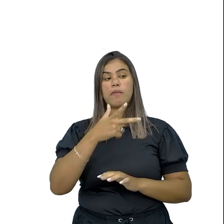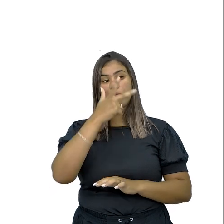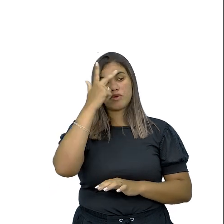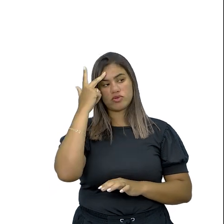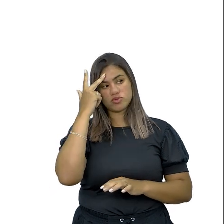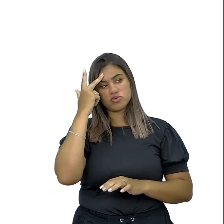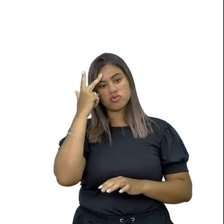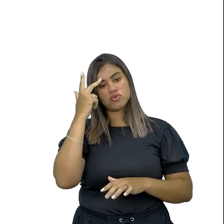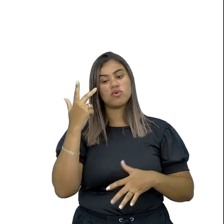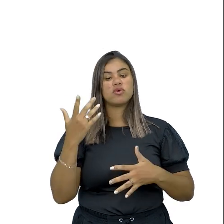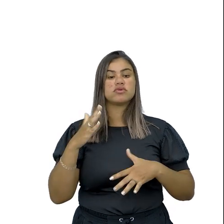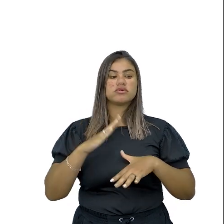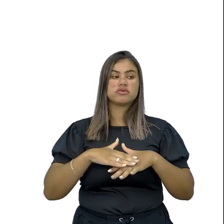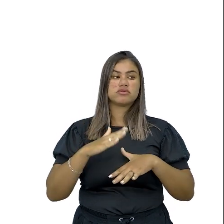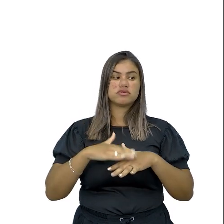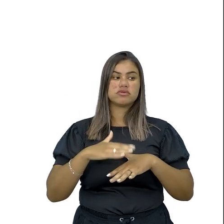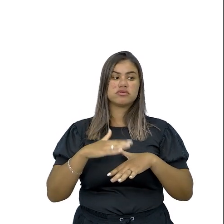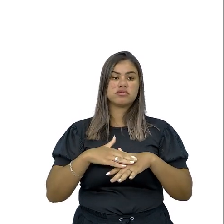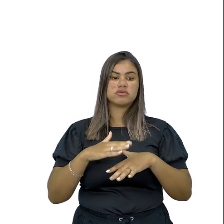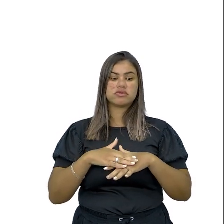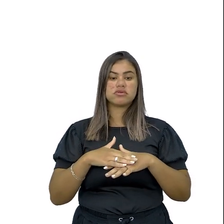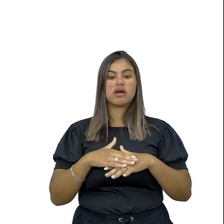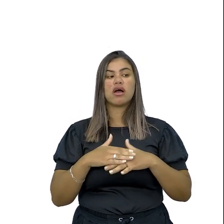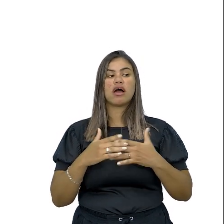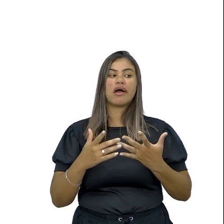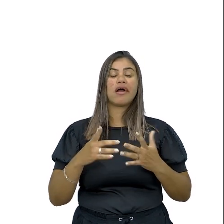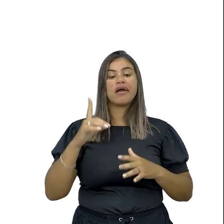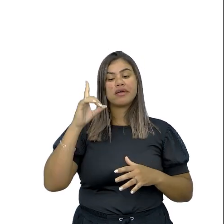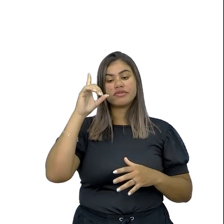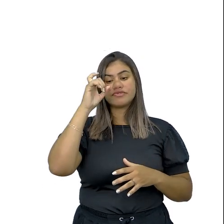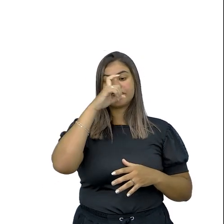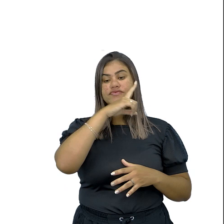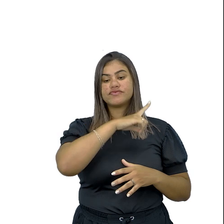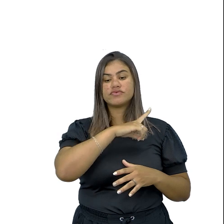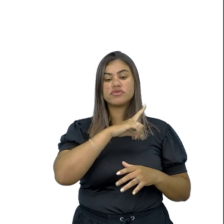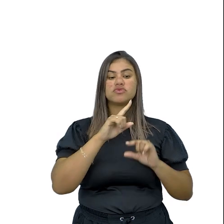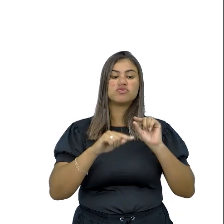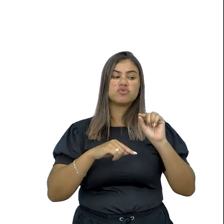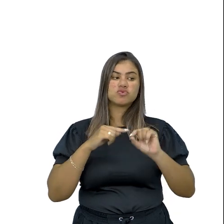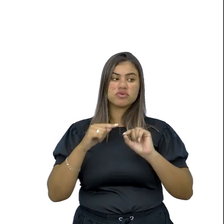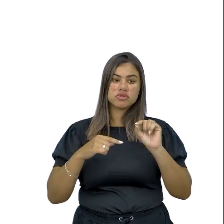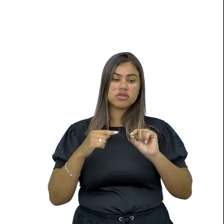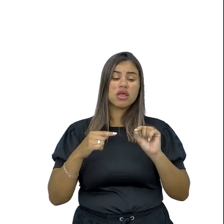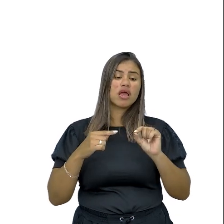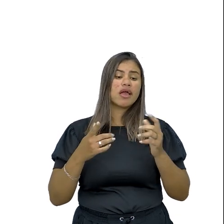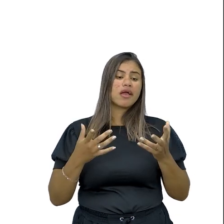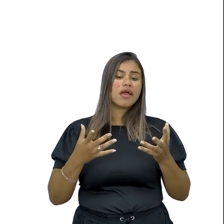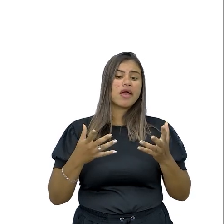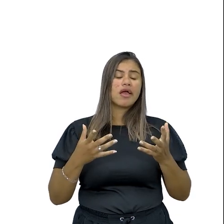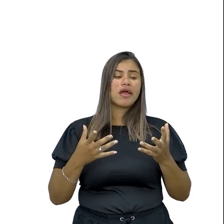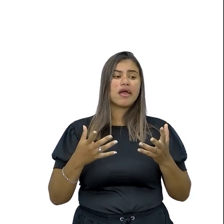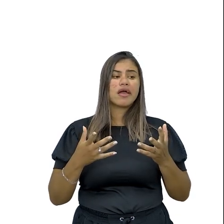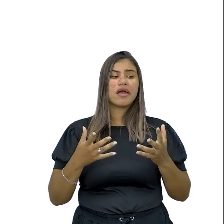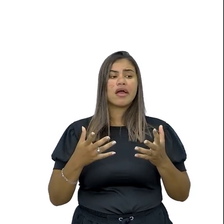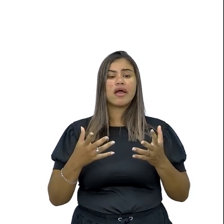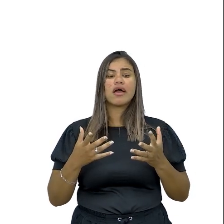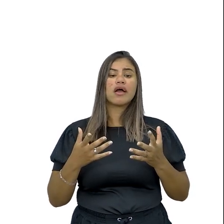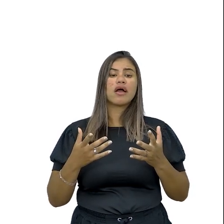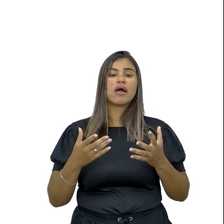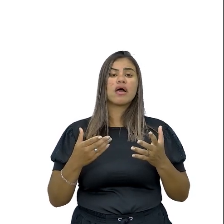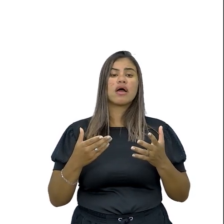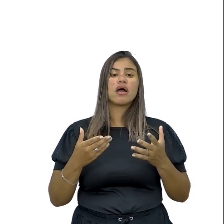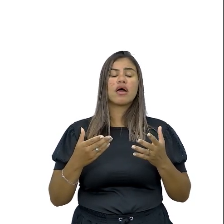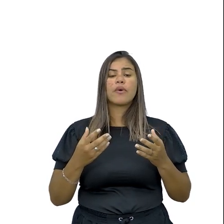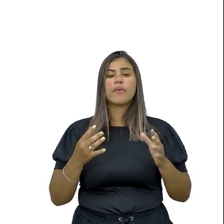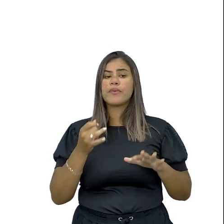Porque não é muito difícil, é mais comum do que eu gostaria que fosse, escutar de alguns